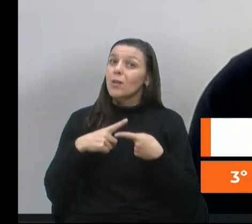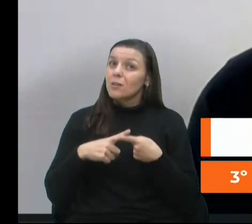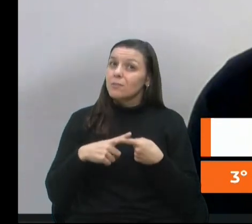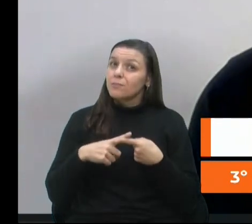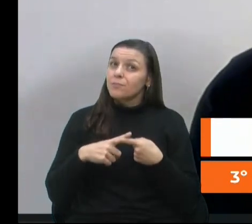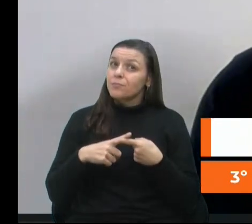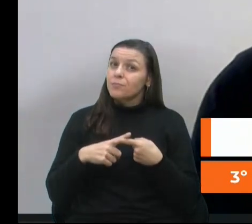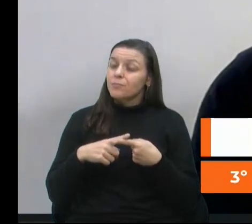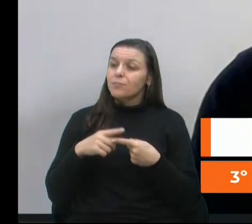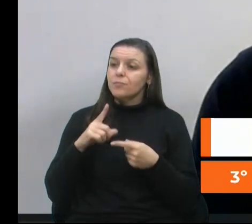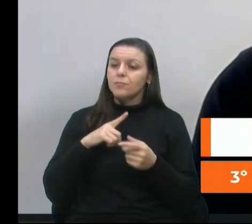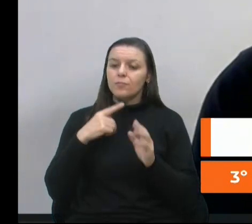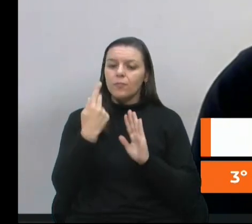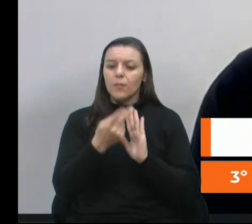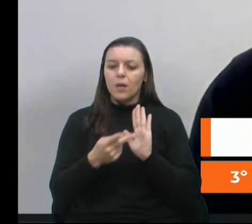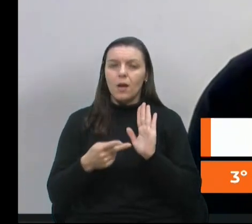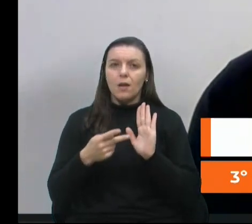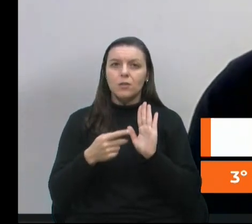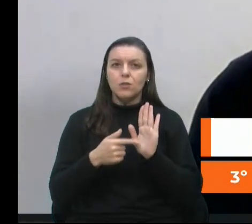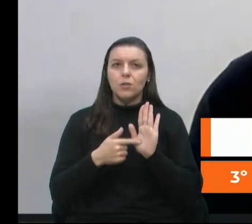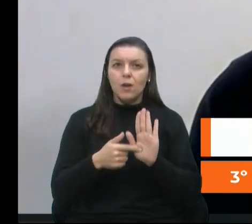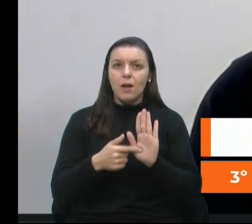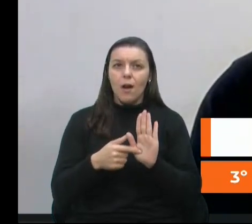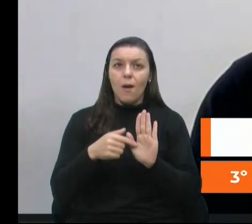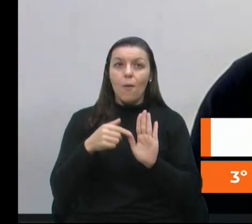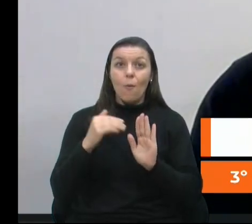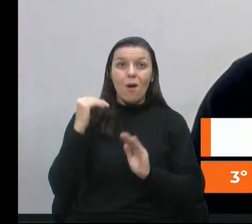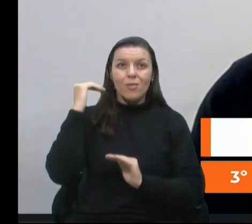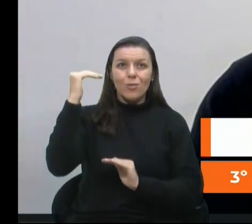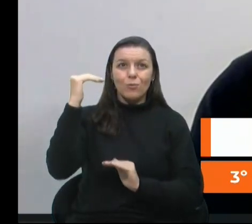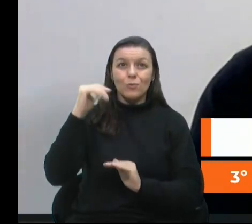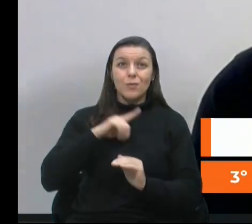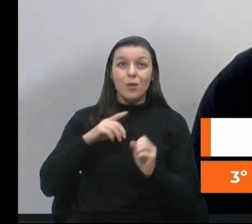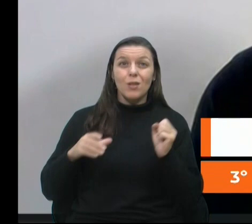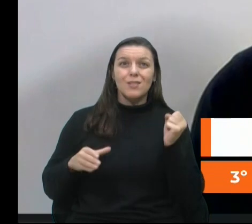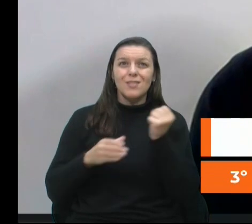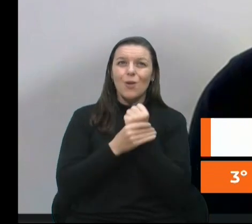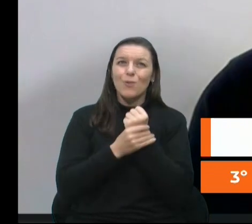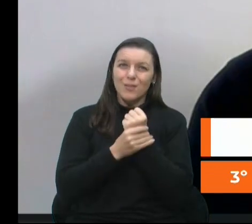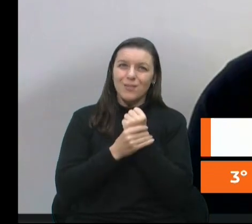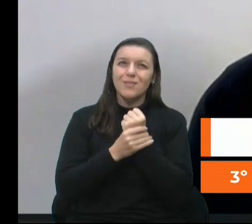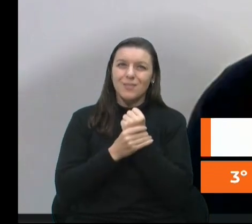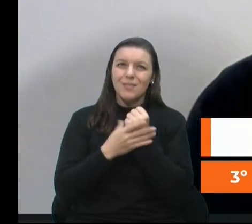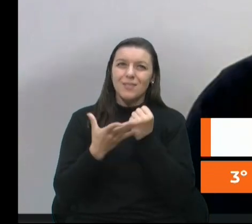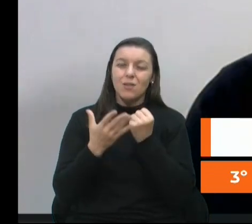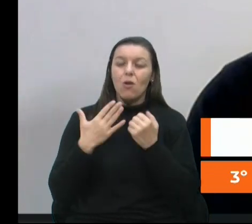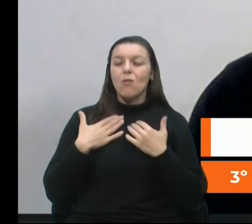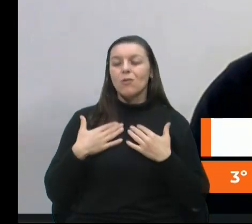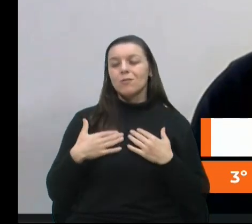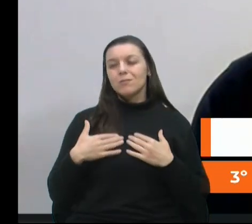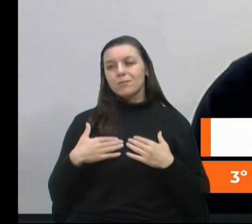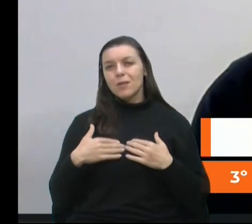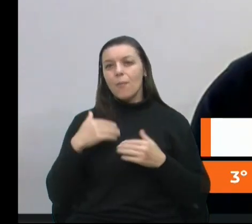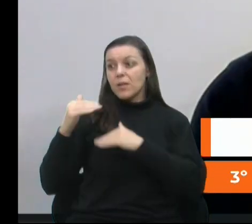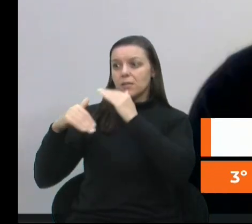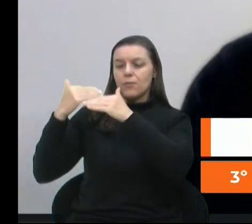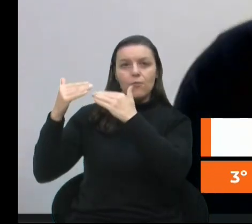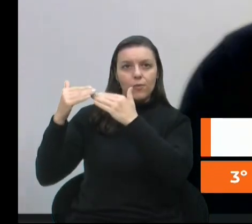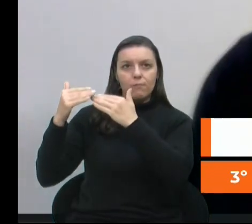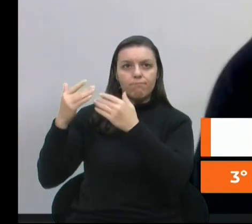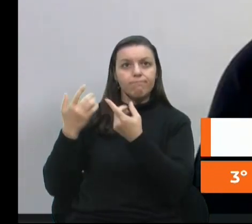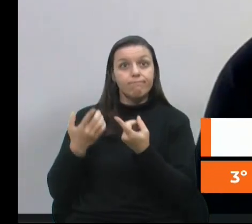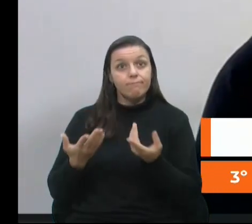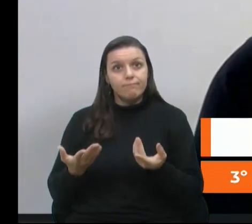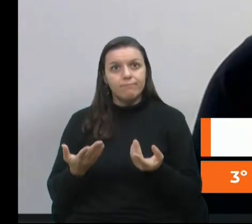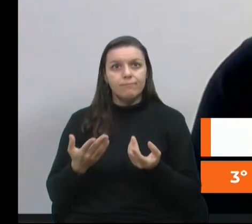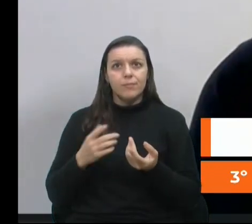Porque naquela imagem de um adulto que transfere para ela segurança, é onde ela vai se sentir à vontade para se desenvolver. E aí